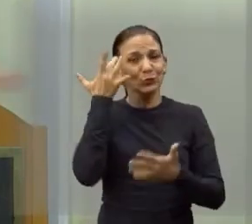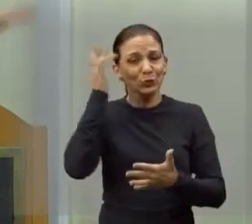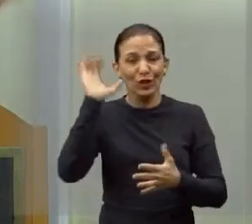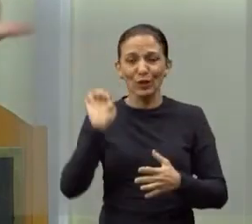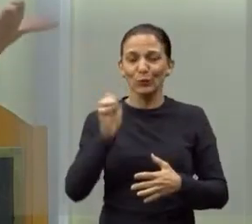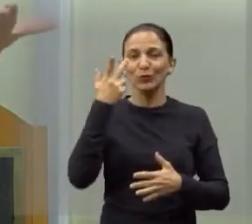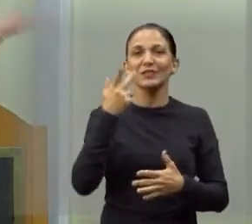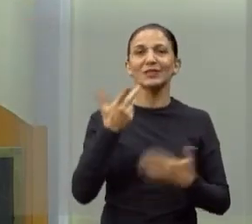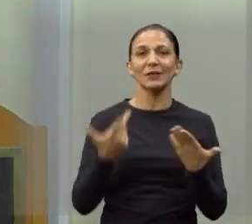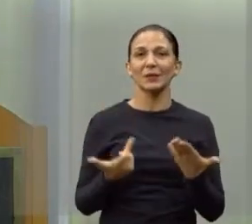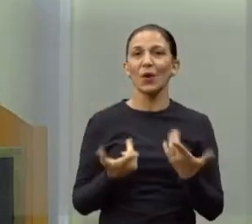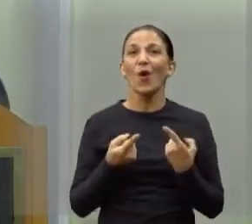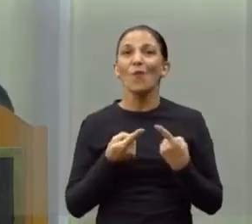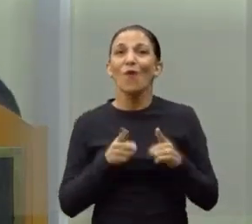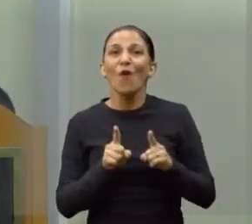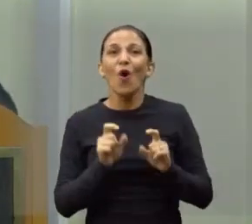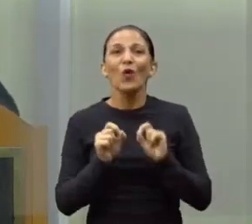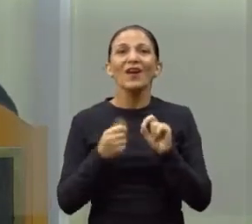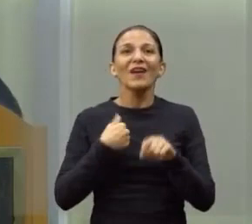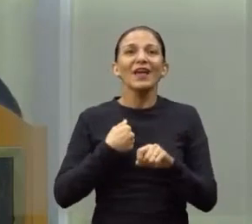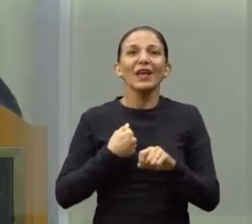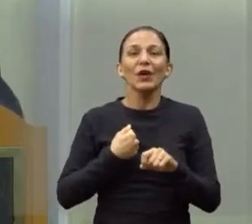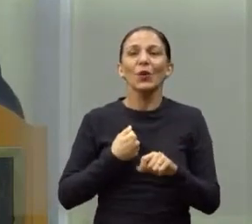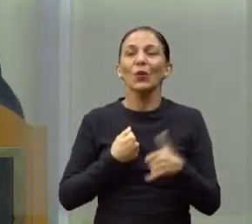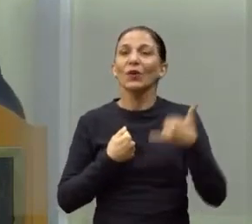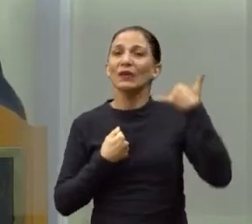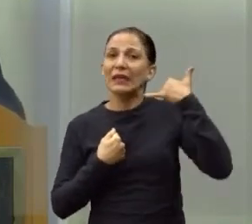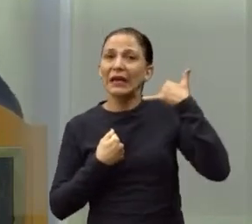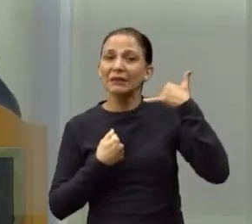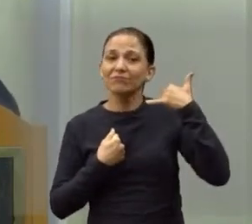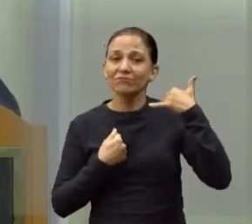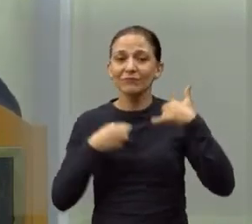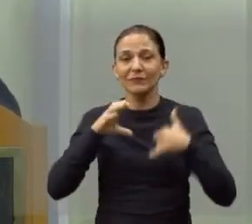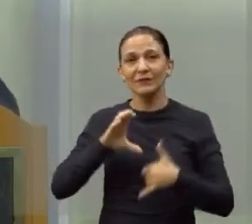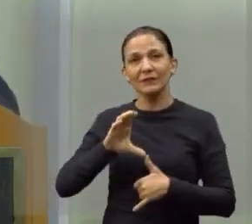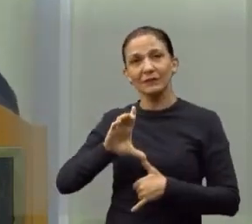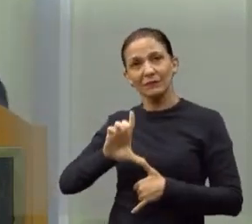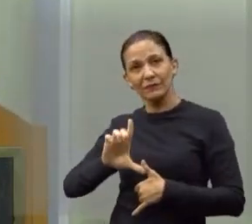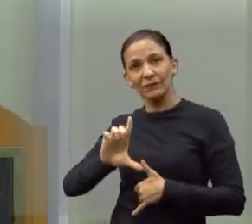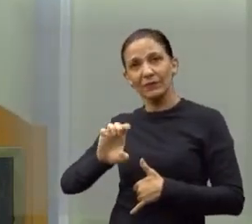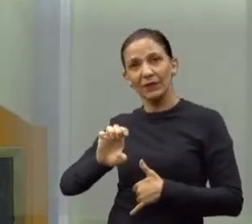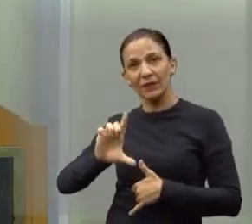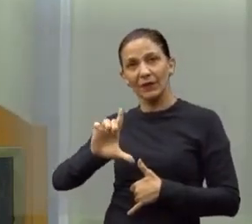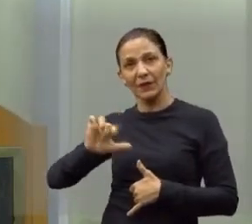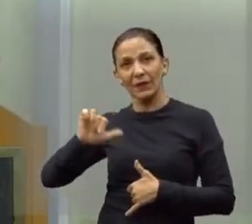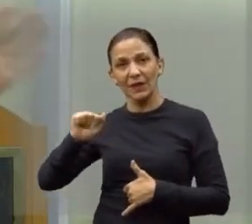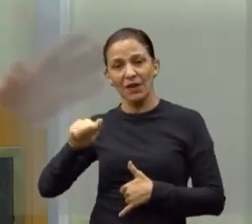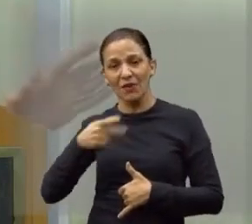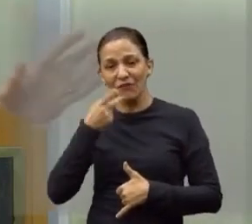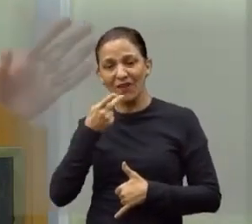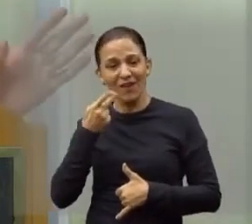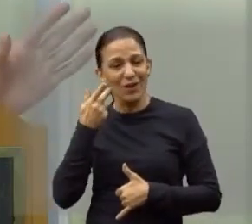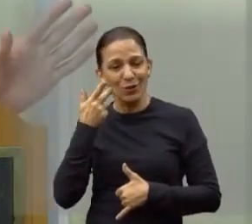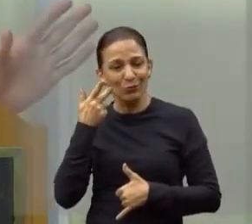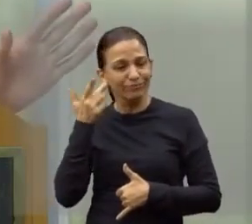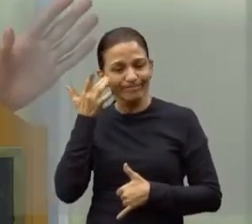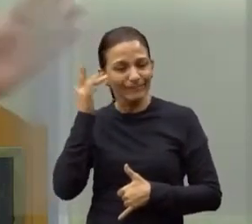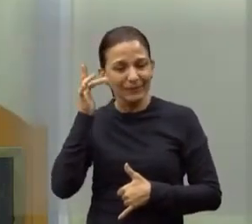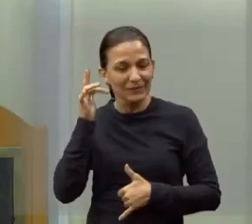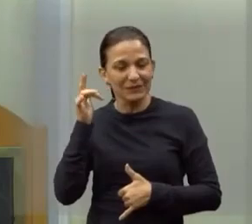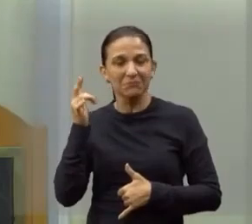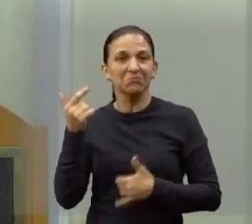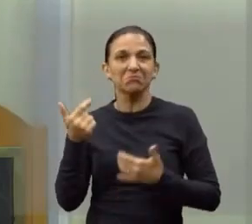foi provocado para que eu pudesse, pelo menos, pegar o telefone e ligar para a Clélia Amara e falar assim, Clélia, eu não entendi a